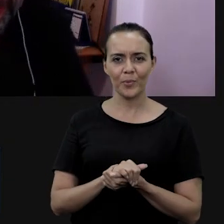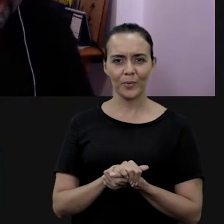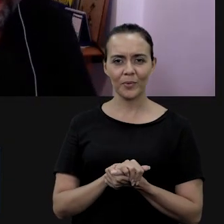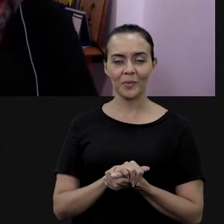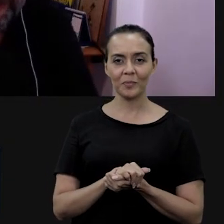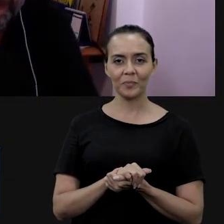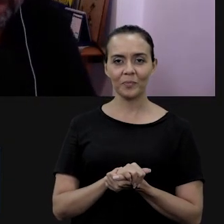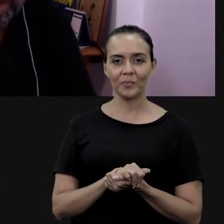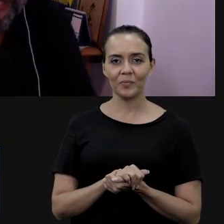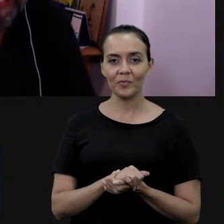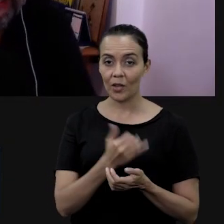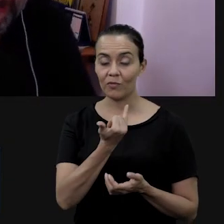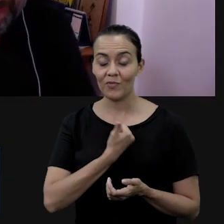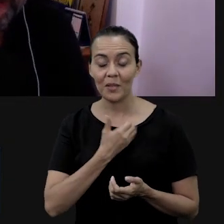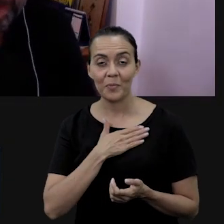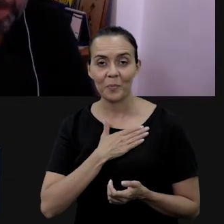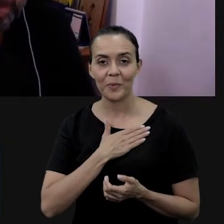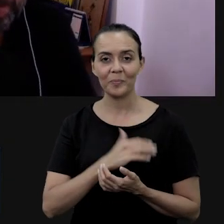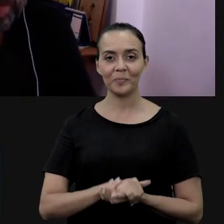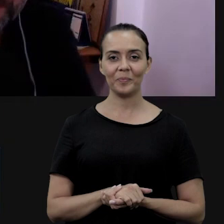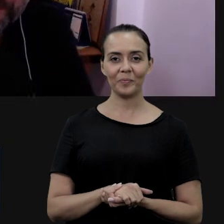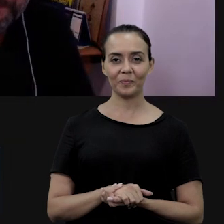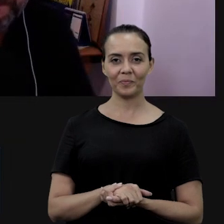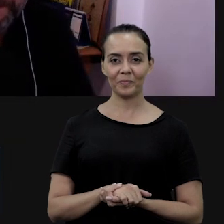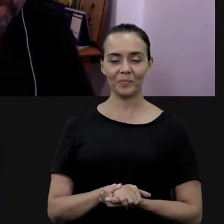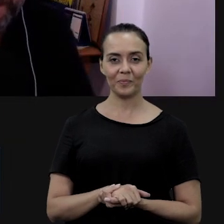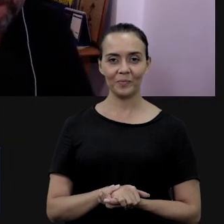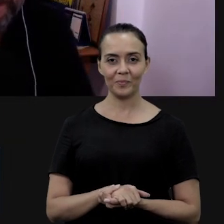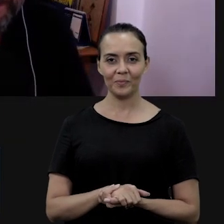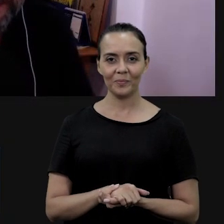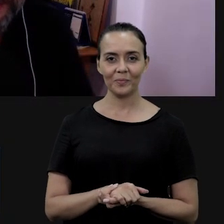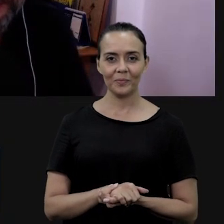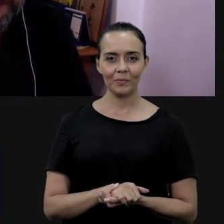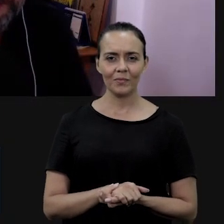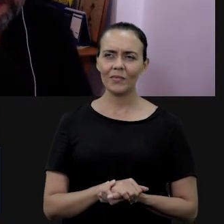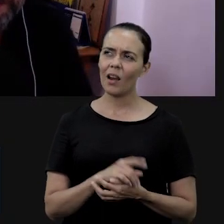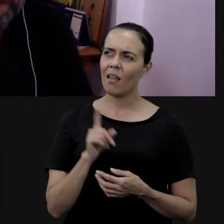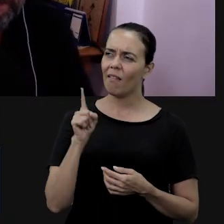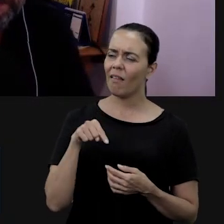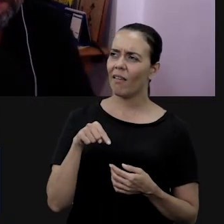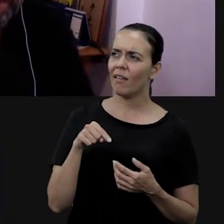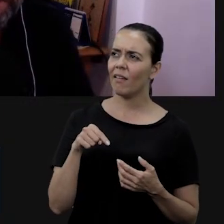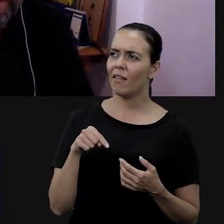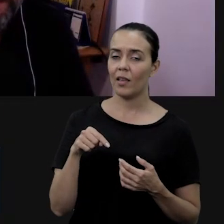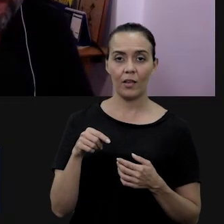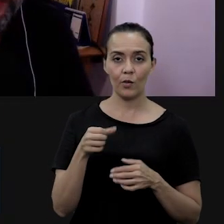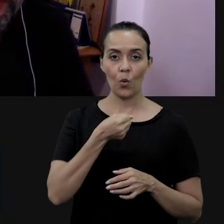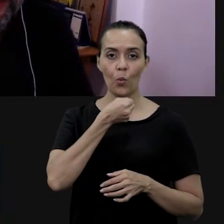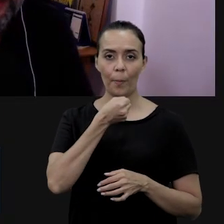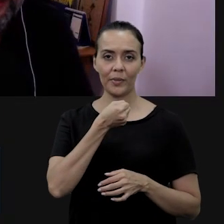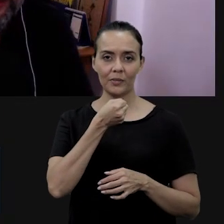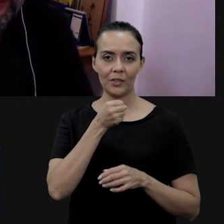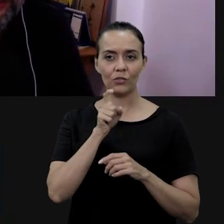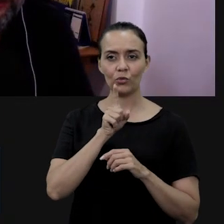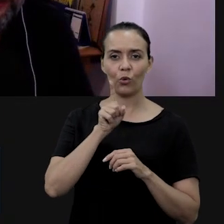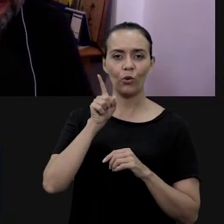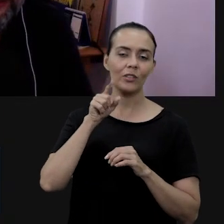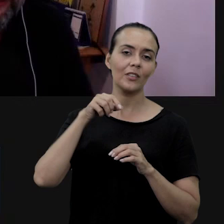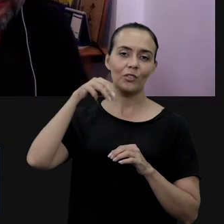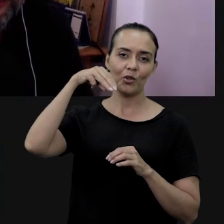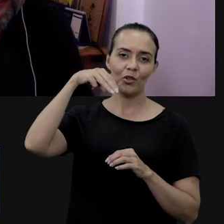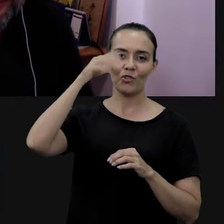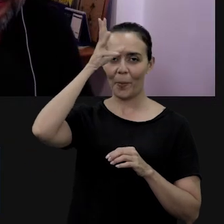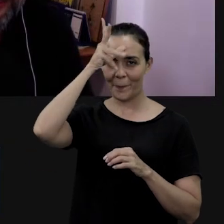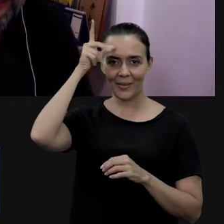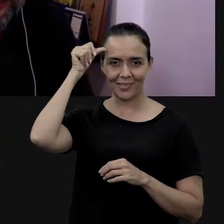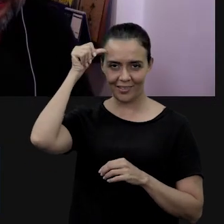conte, o que que Ele eles é, fazem? eles, Ele. eles é um é um apresentador de Manaus com um